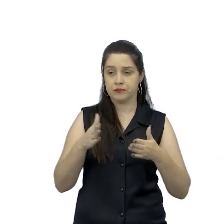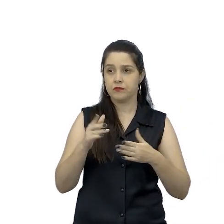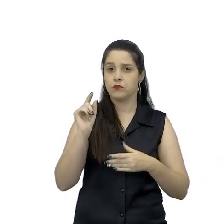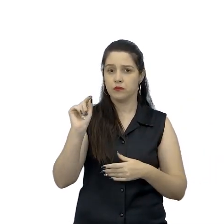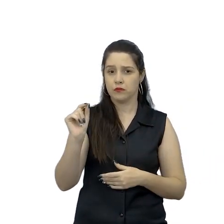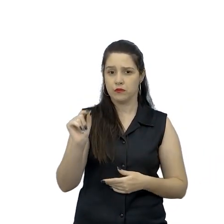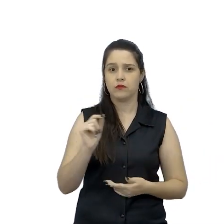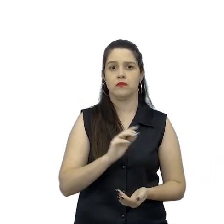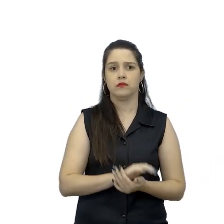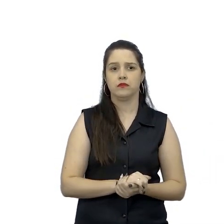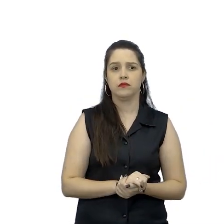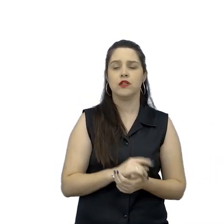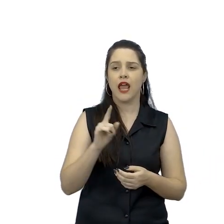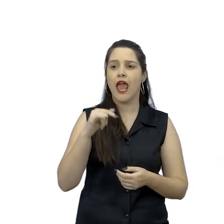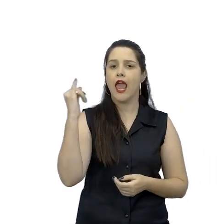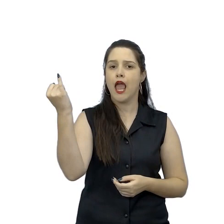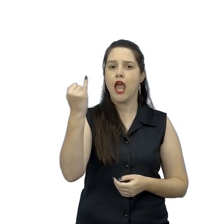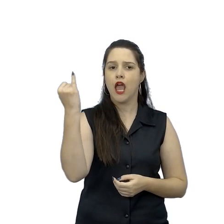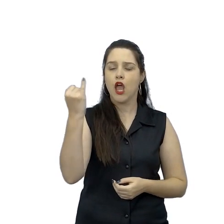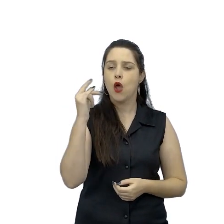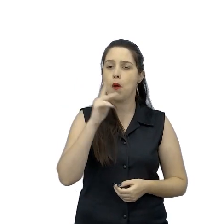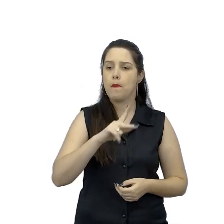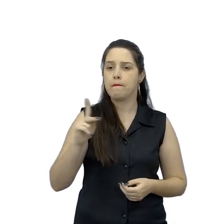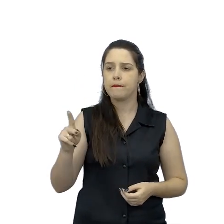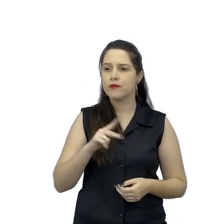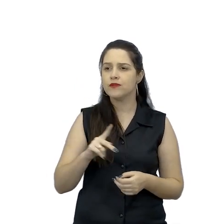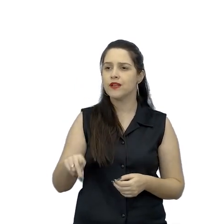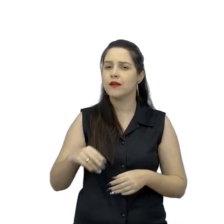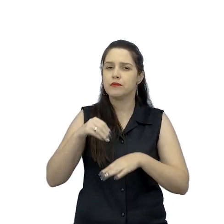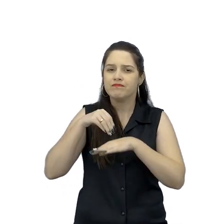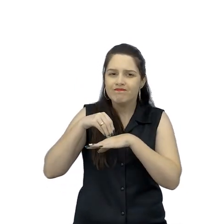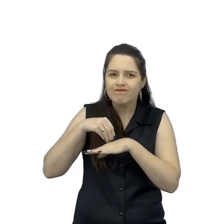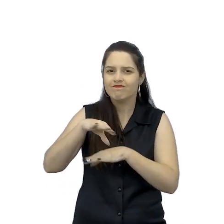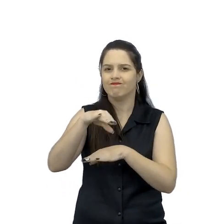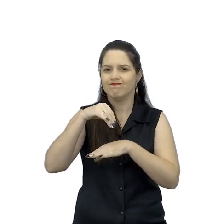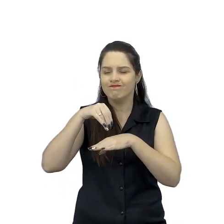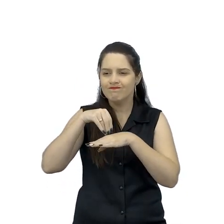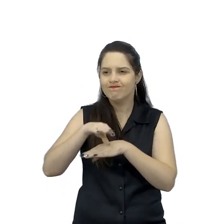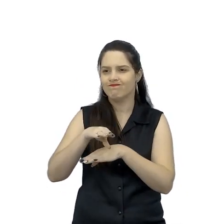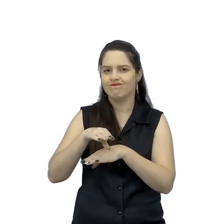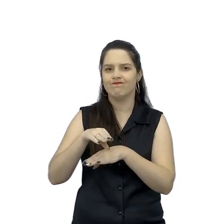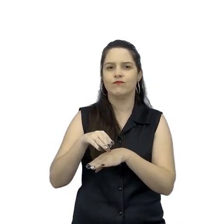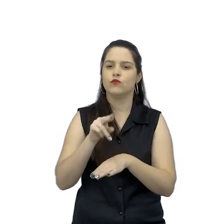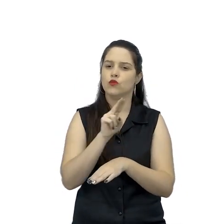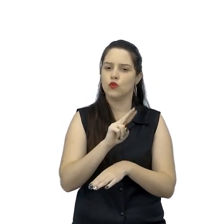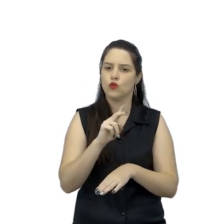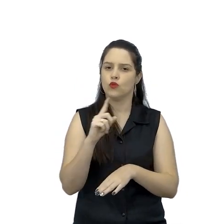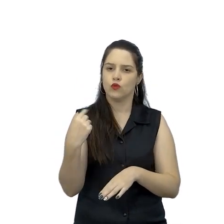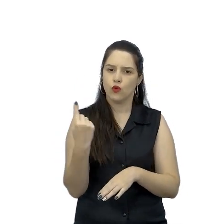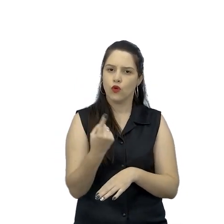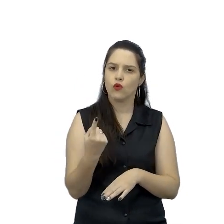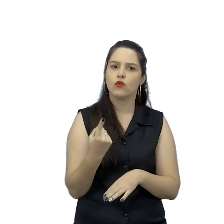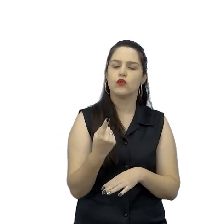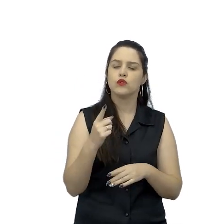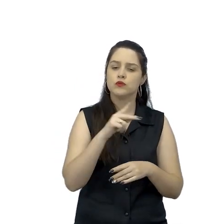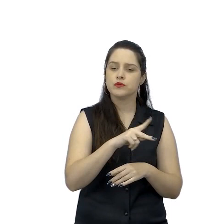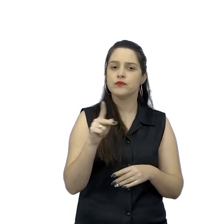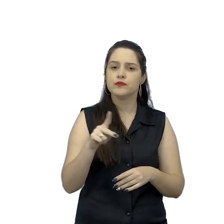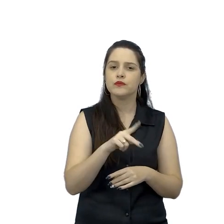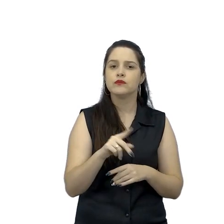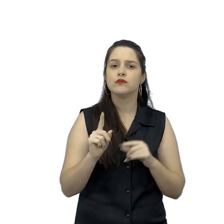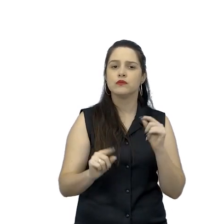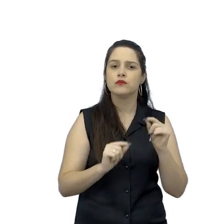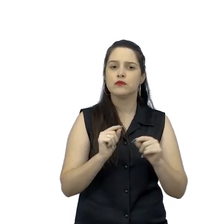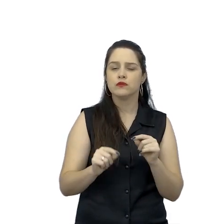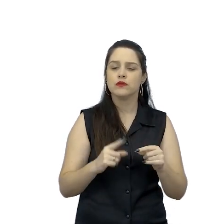etapa, seria importante, professor, que o senhor pudesse indicar, né, ou nós, né, quando eu falo professor, eu